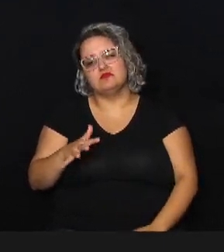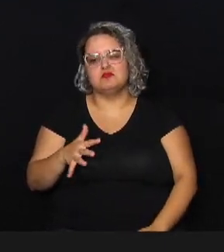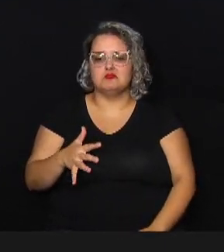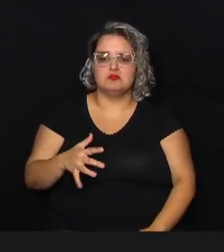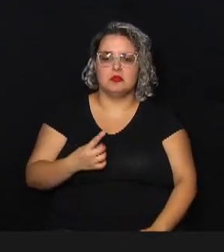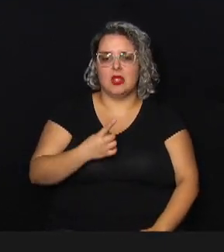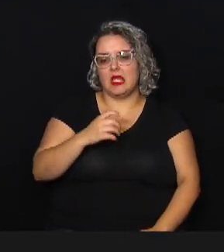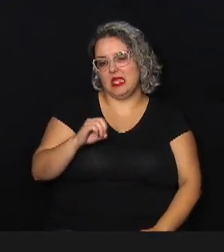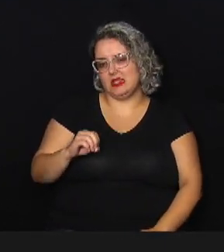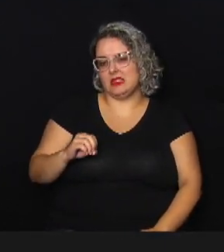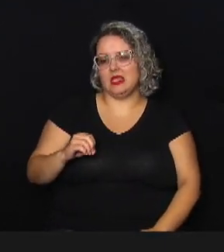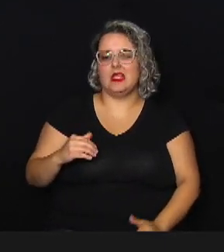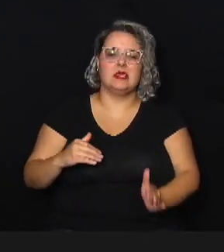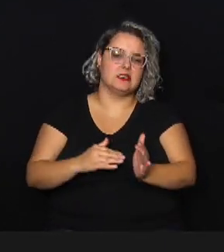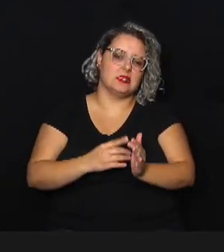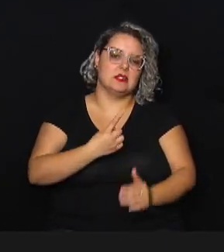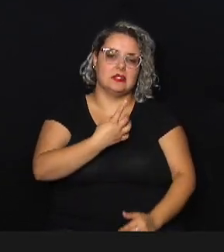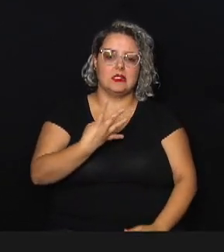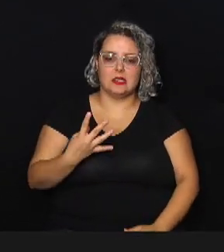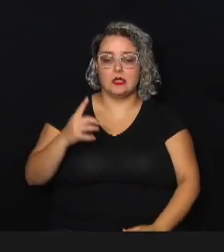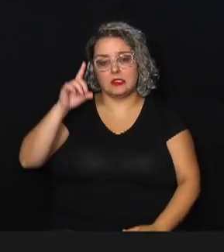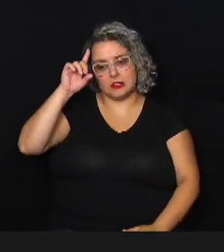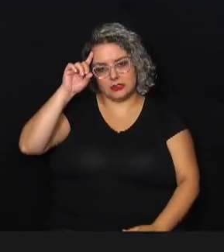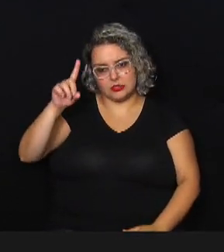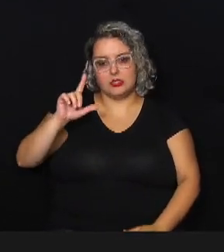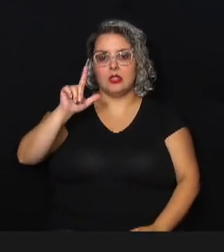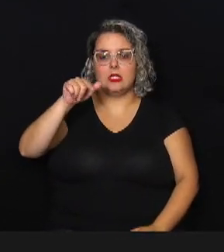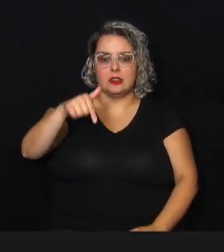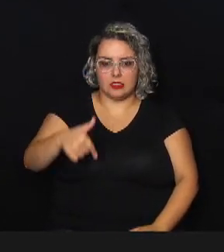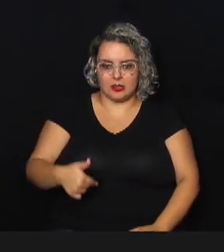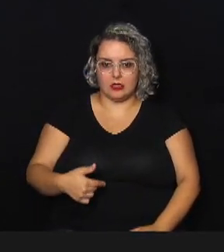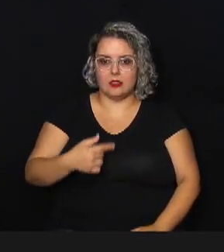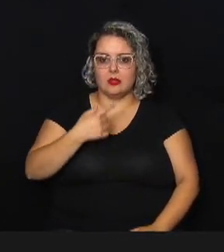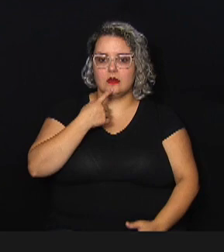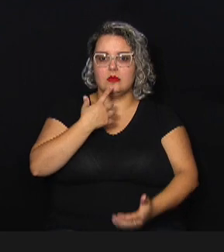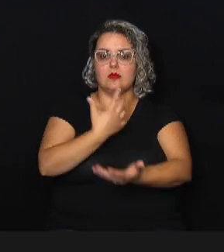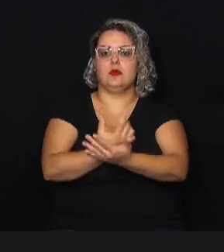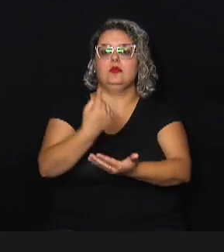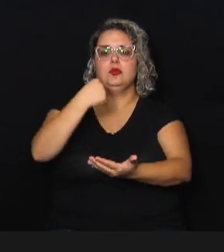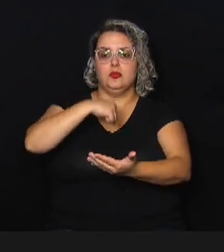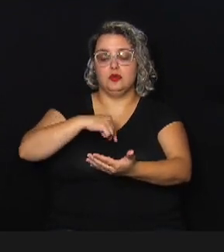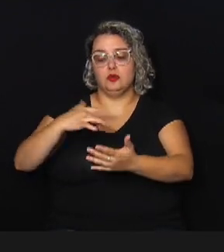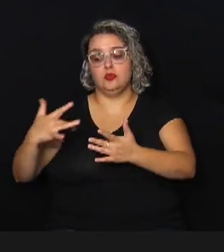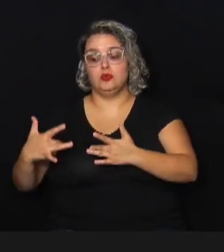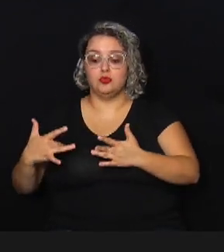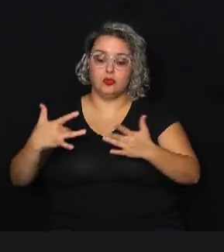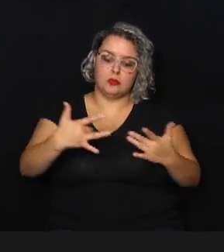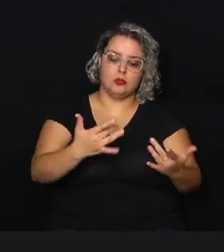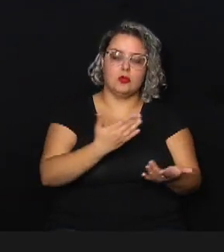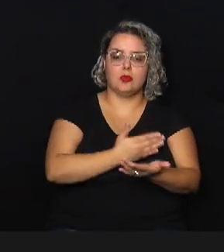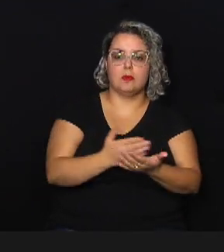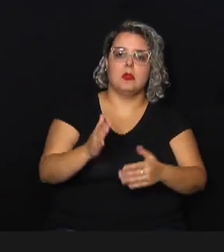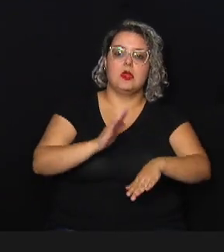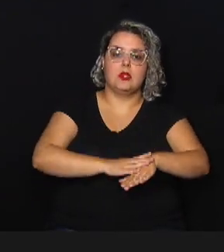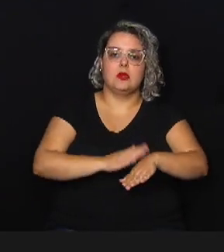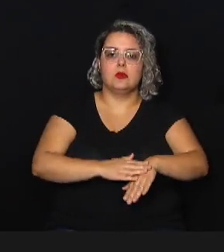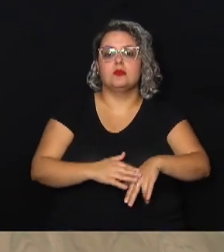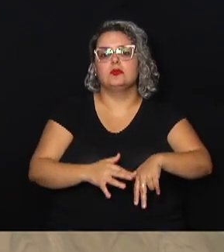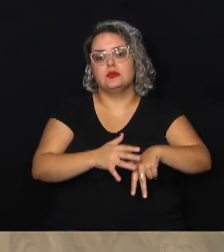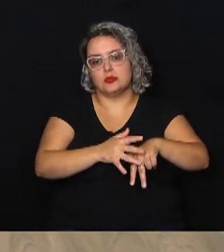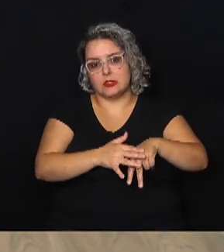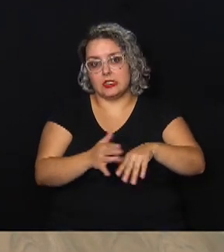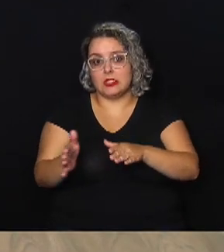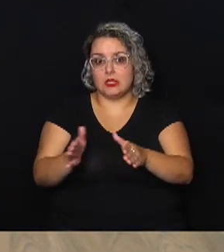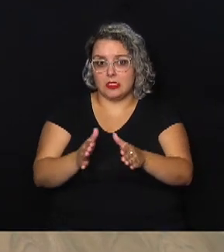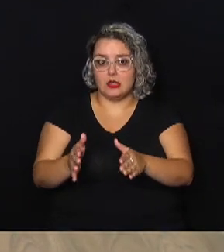a 14 dias depois dessa infusão, a medula óssea do doador começa a funcionar no paciente. E esse tempo a pessoa fica